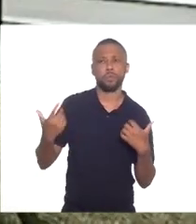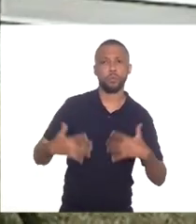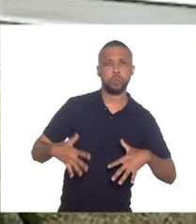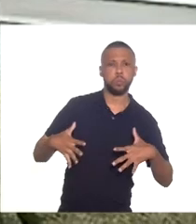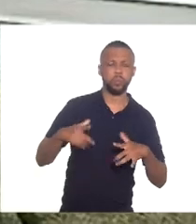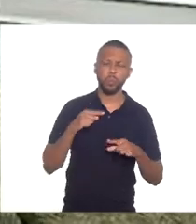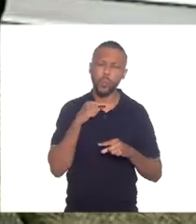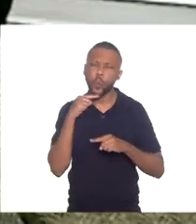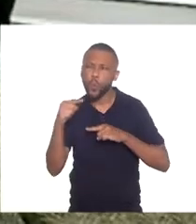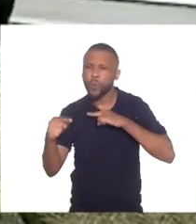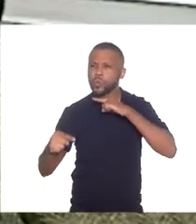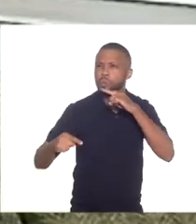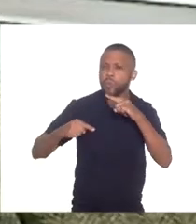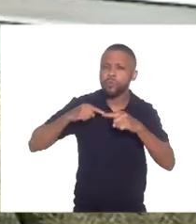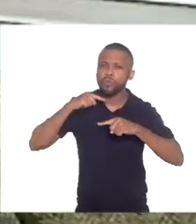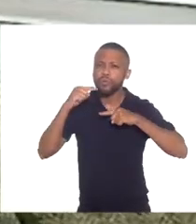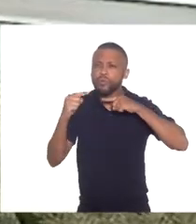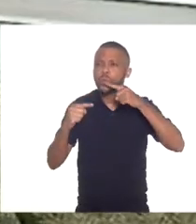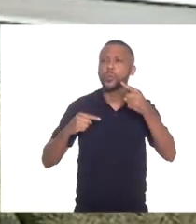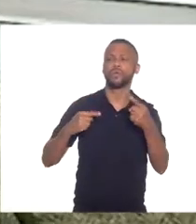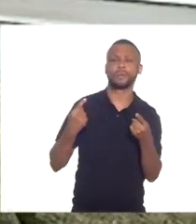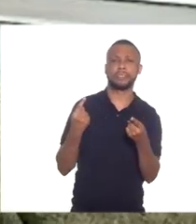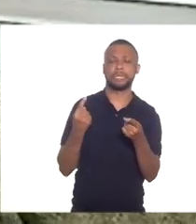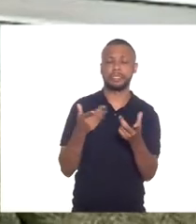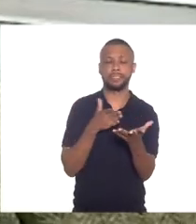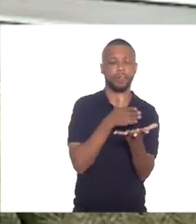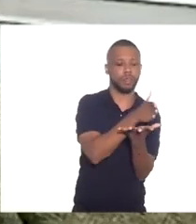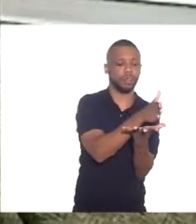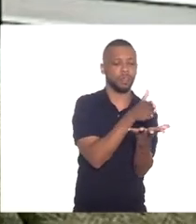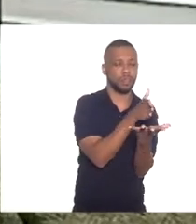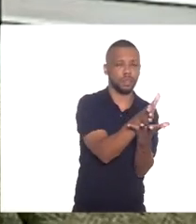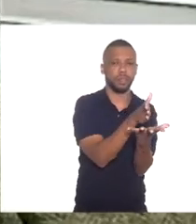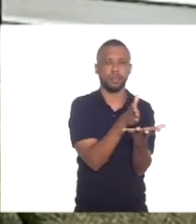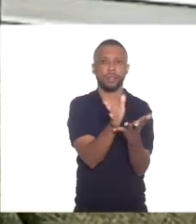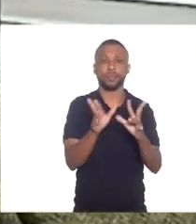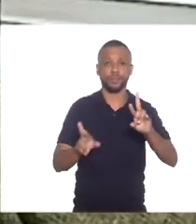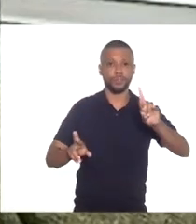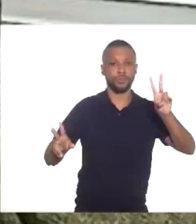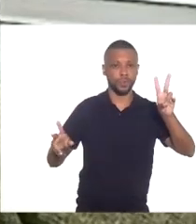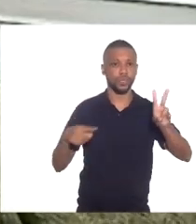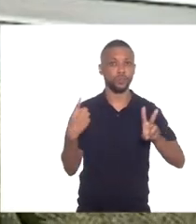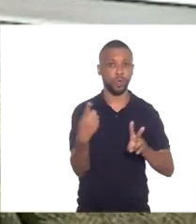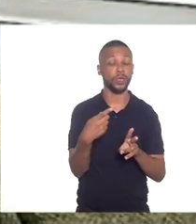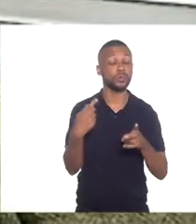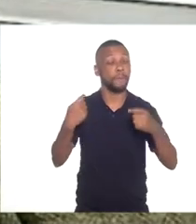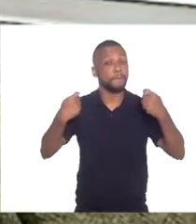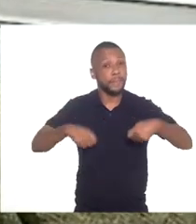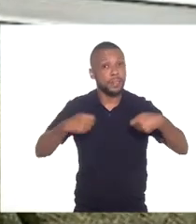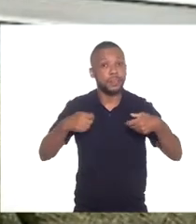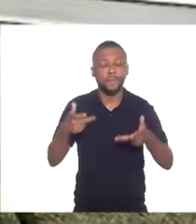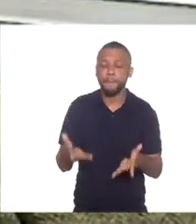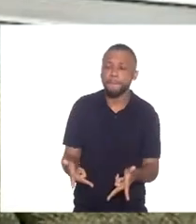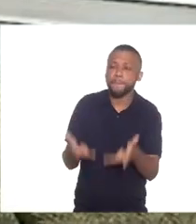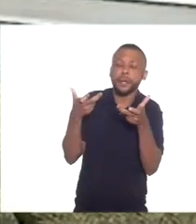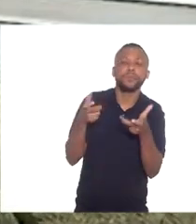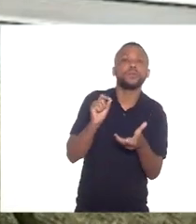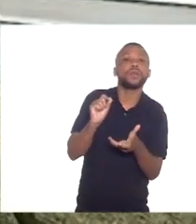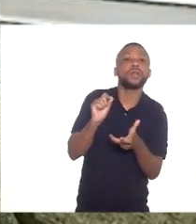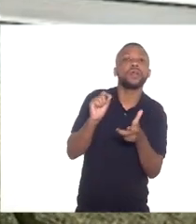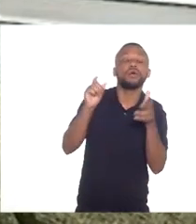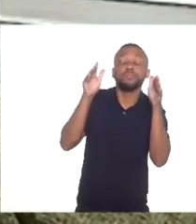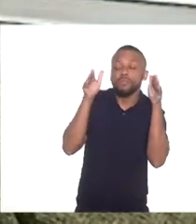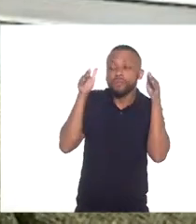dúvidas e de caminhos diferentes que a gente precisa percorrer para ver